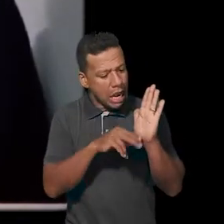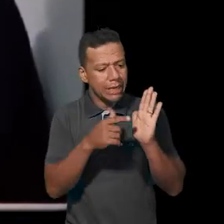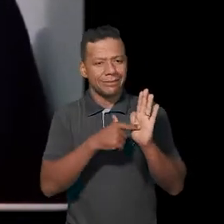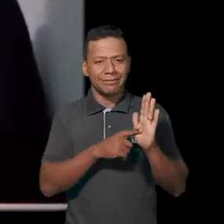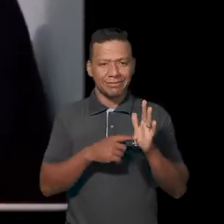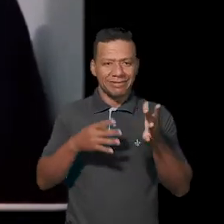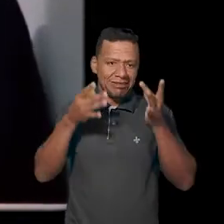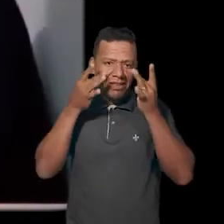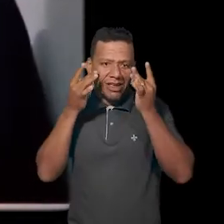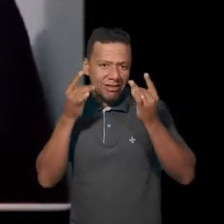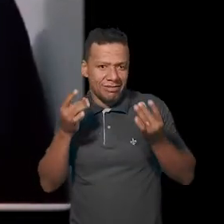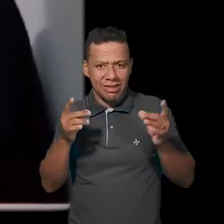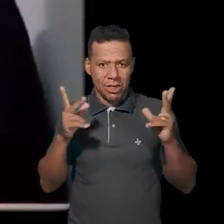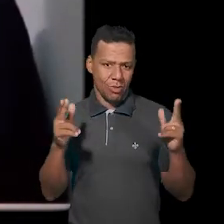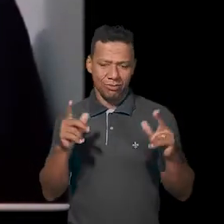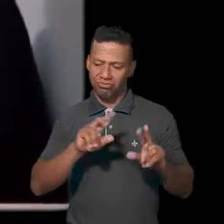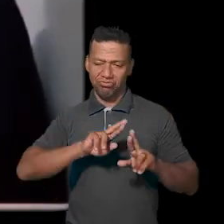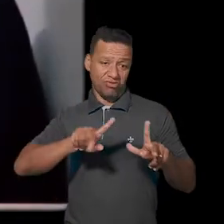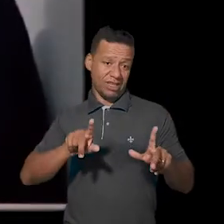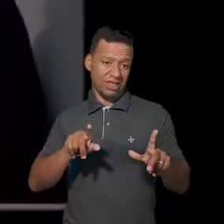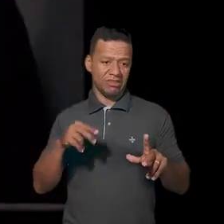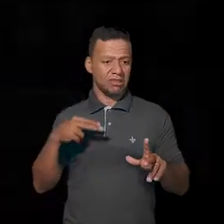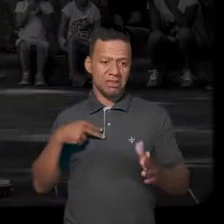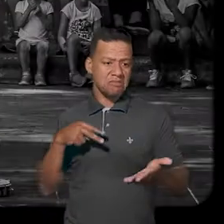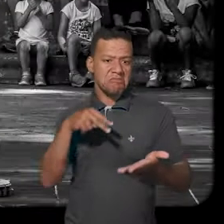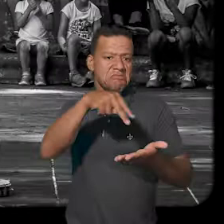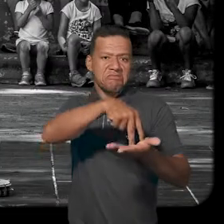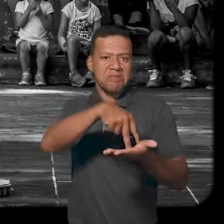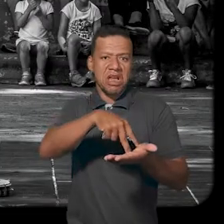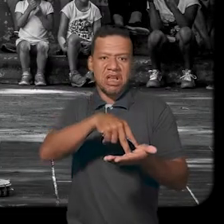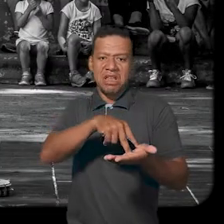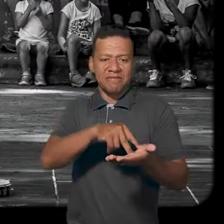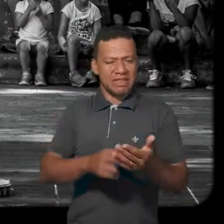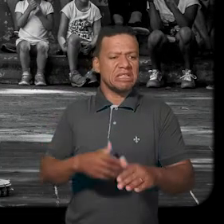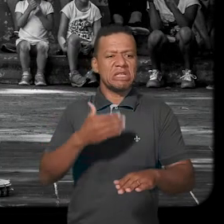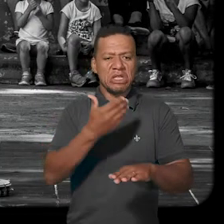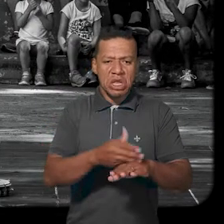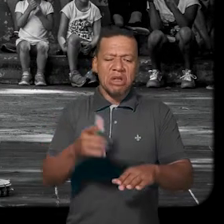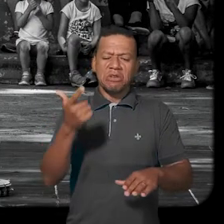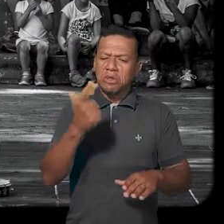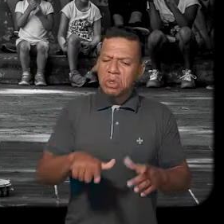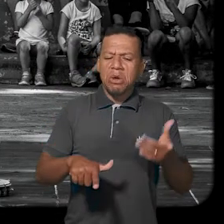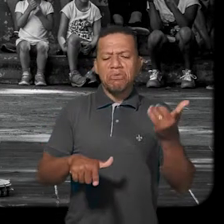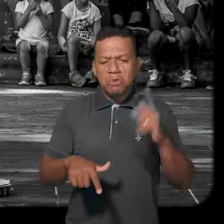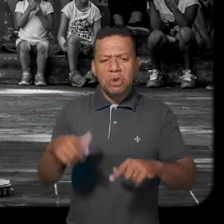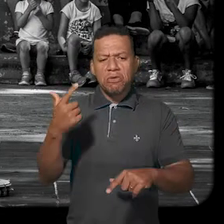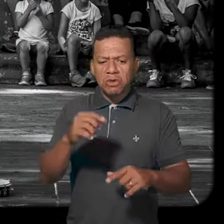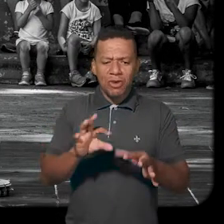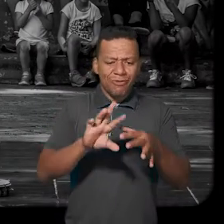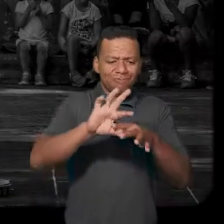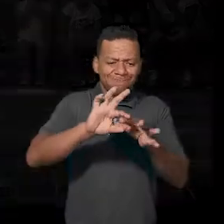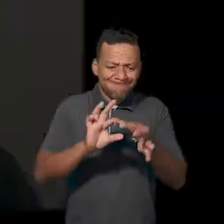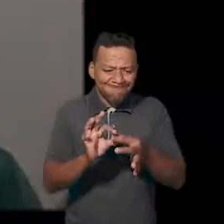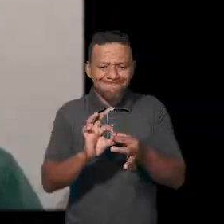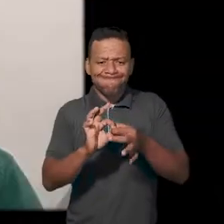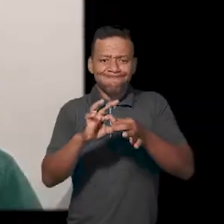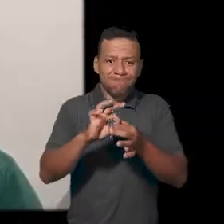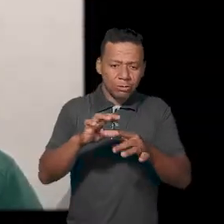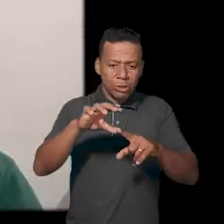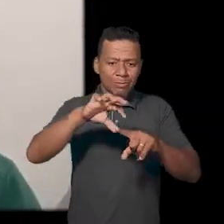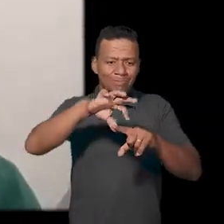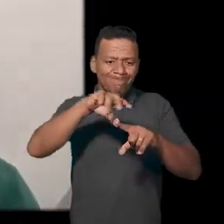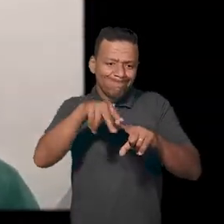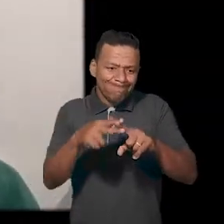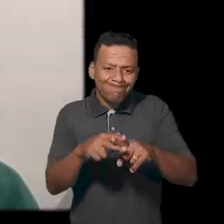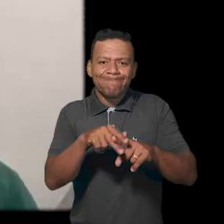Você pode ir ali, experimentar, fazer várias vezes, ajeitar seu trampo. Ela te dá